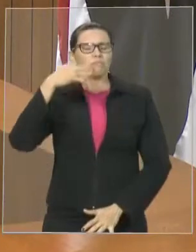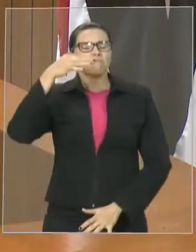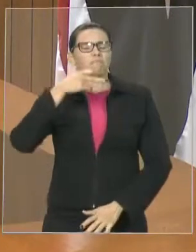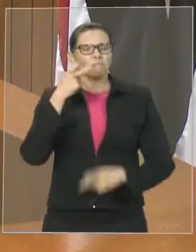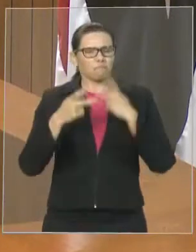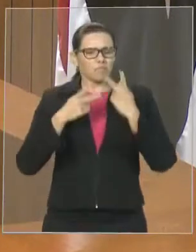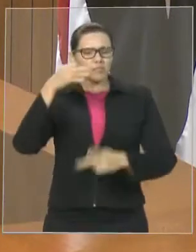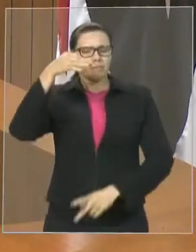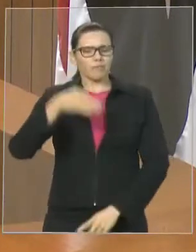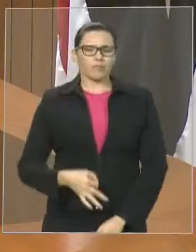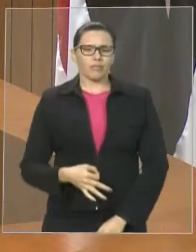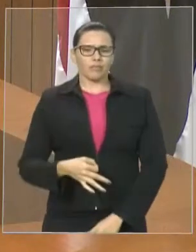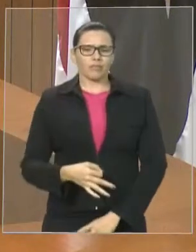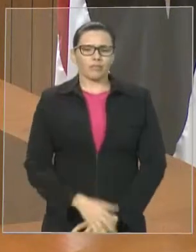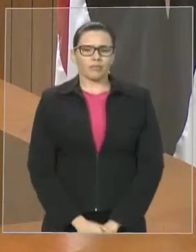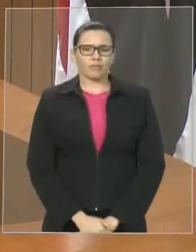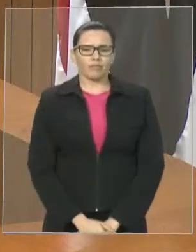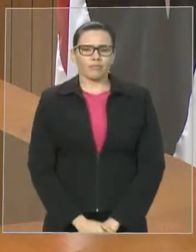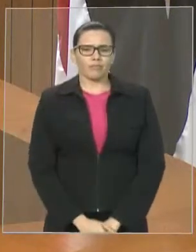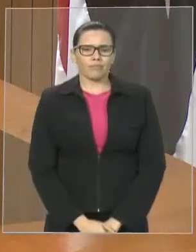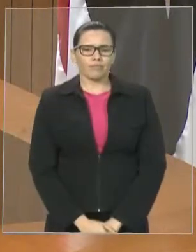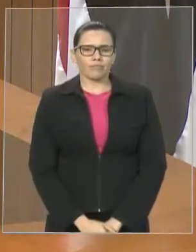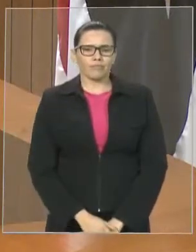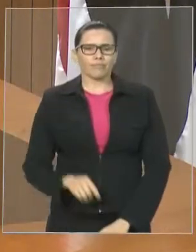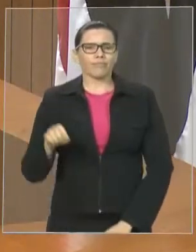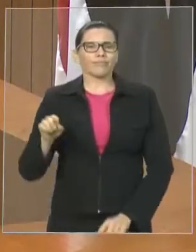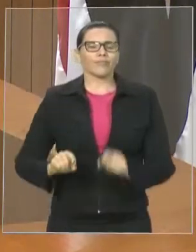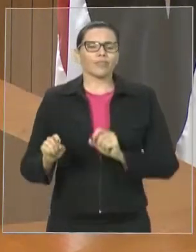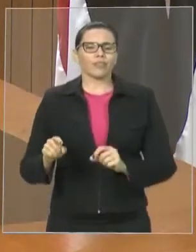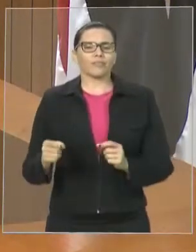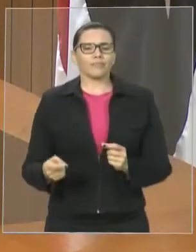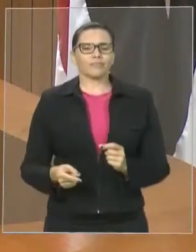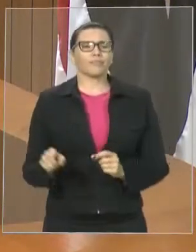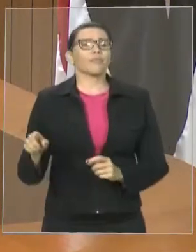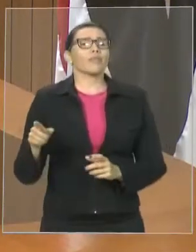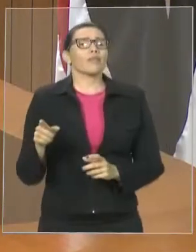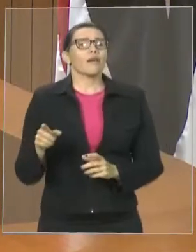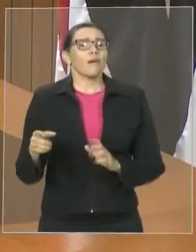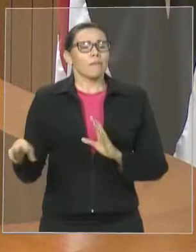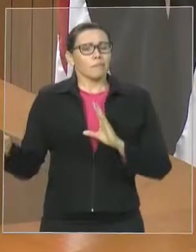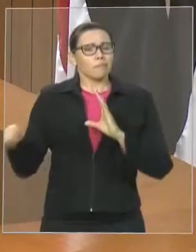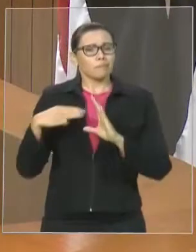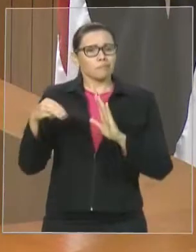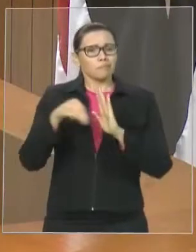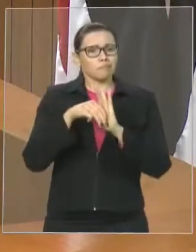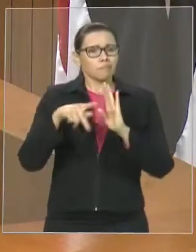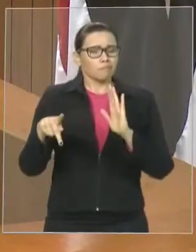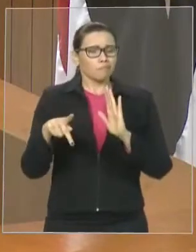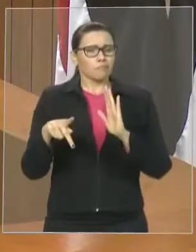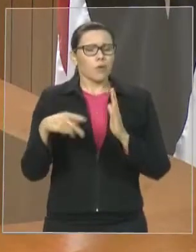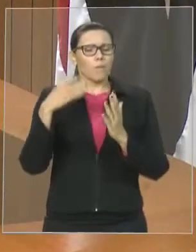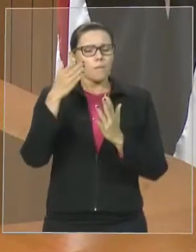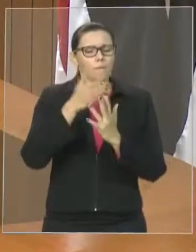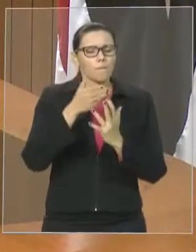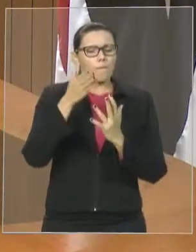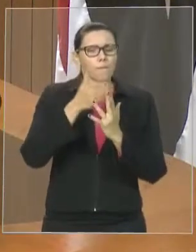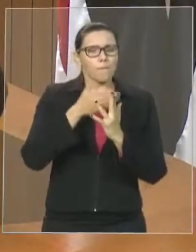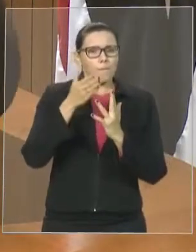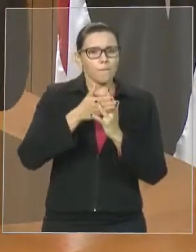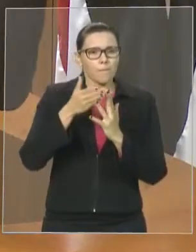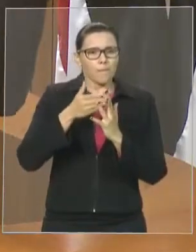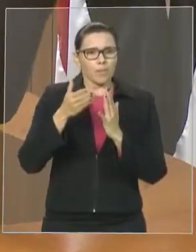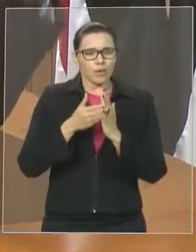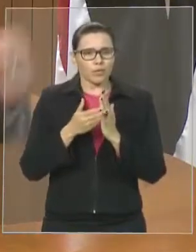para o parcelamento dos débitos de juros e multa do ICMS. Ora, senhores,